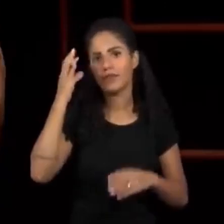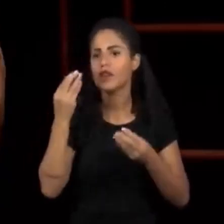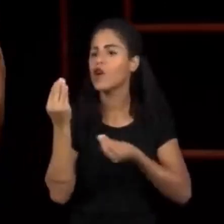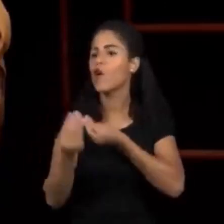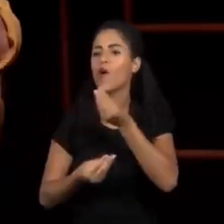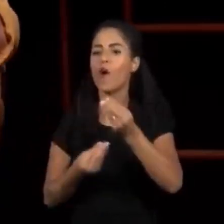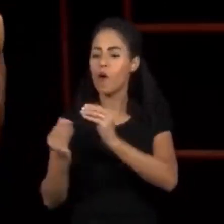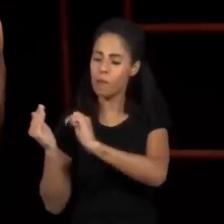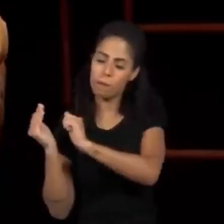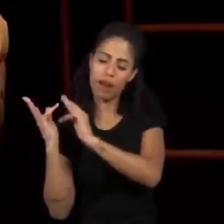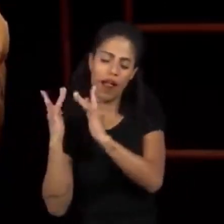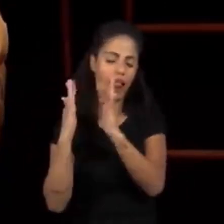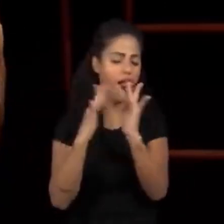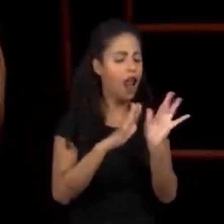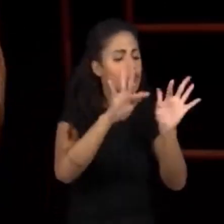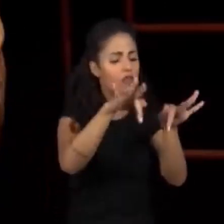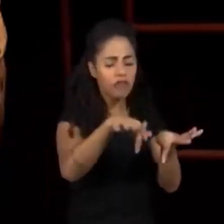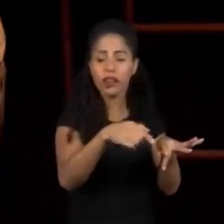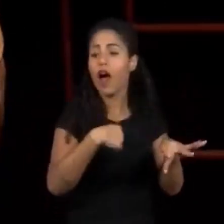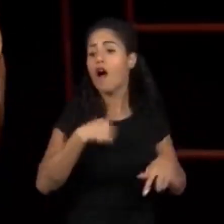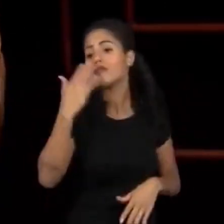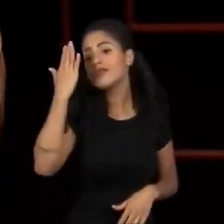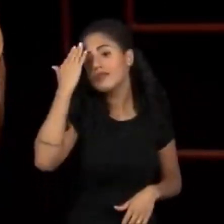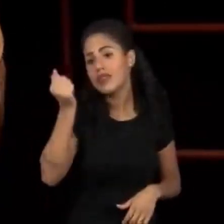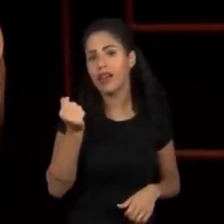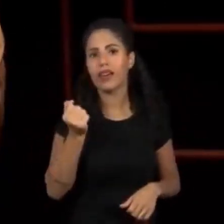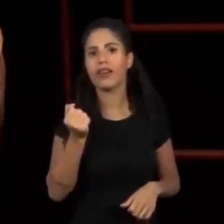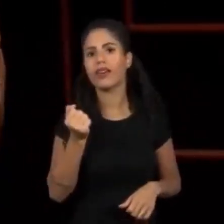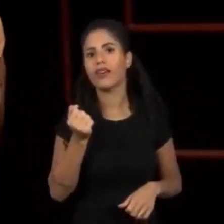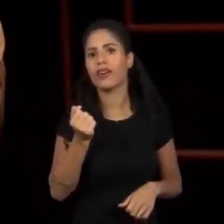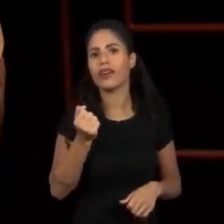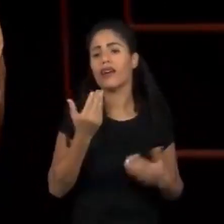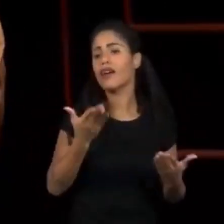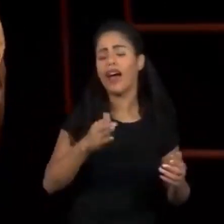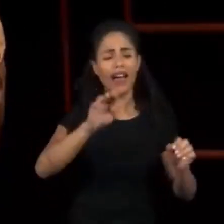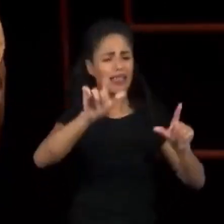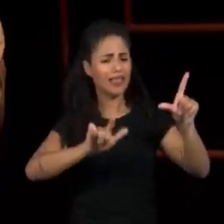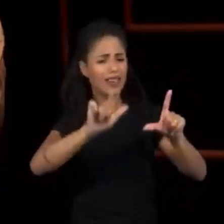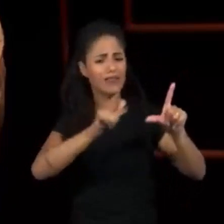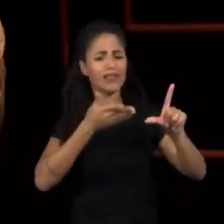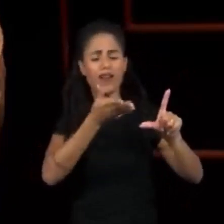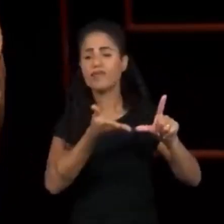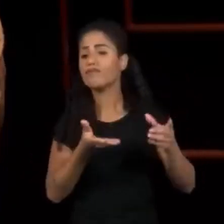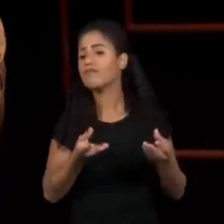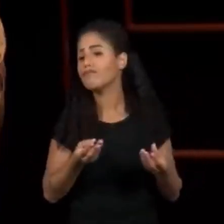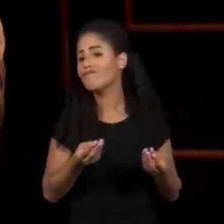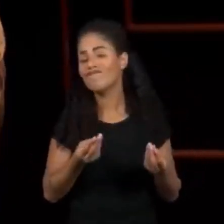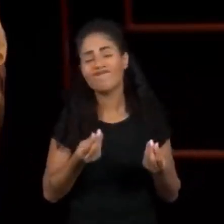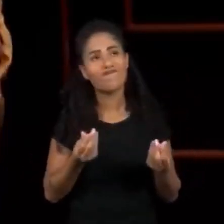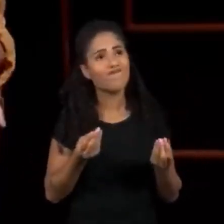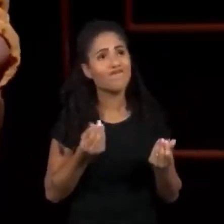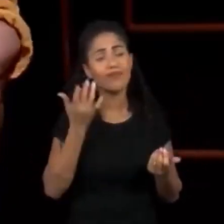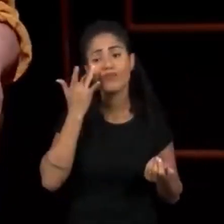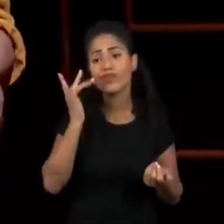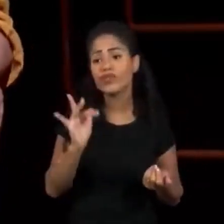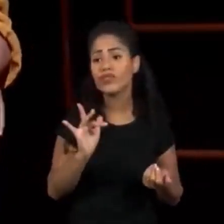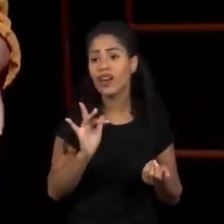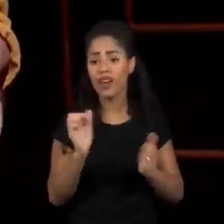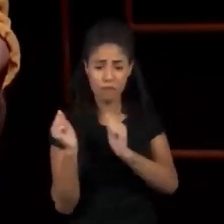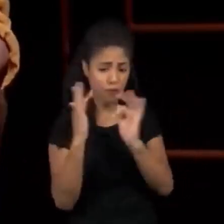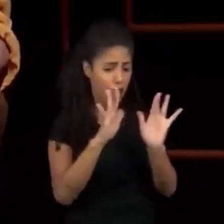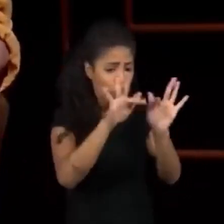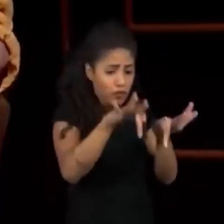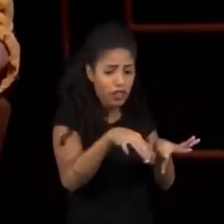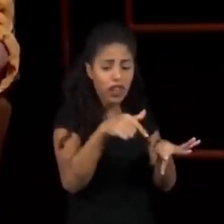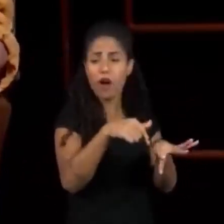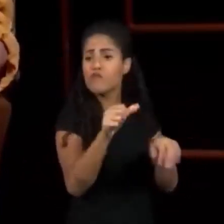final da história então dá para a gente se colocar cinema é uma obra televisão é uma obra aberta então nunca sabe no que vai dar